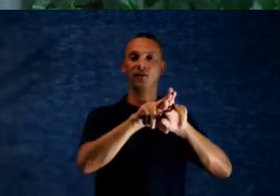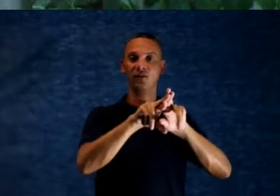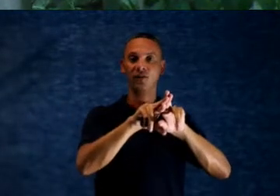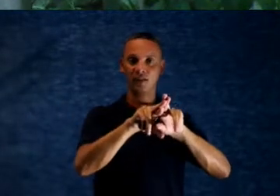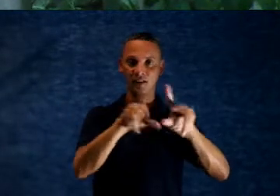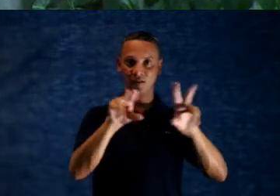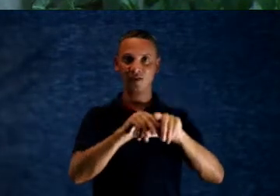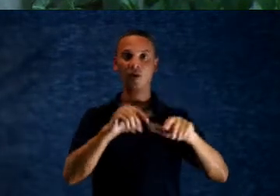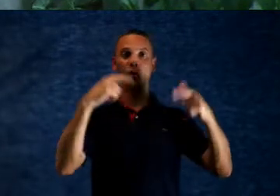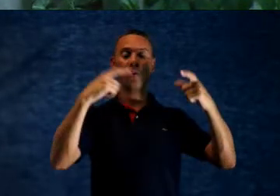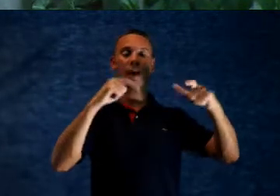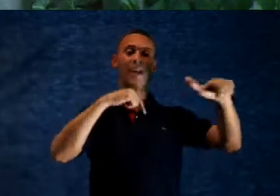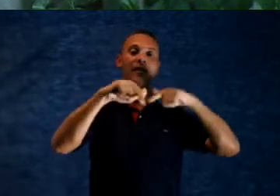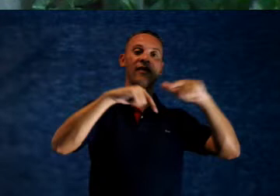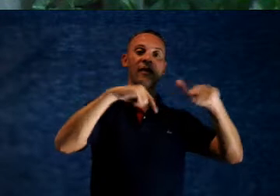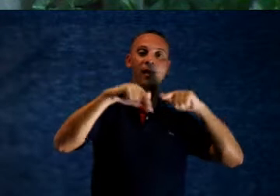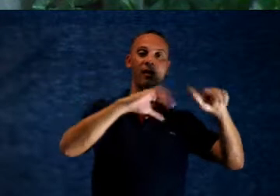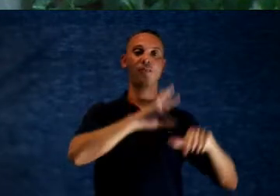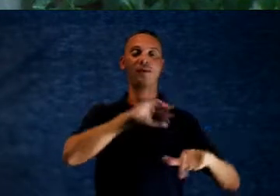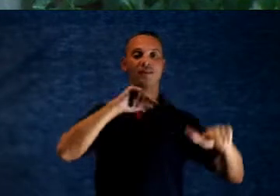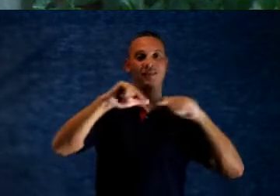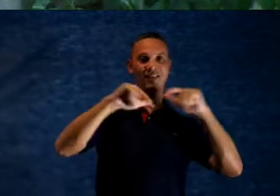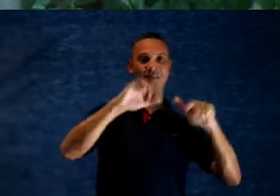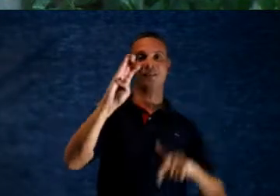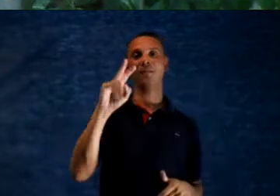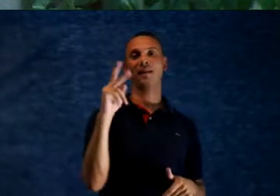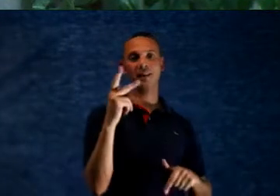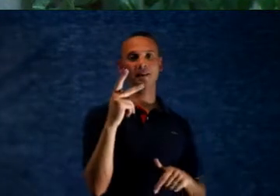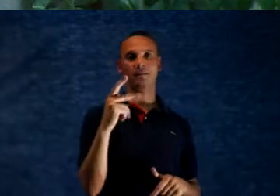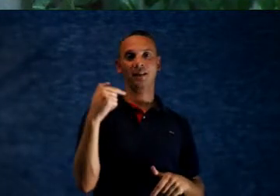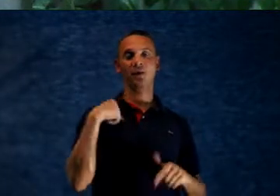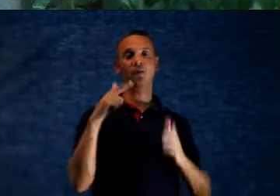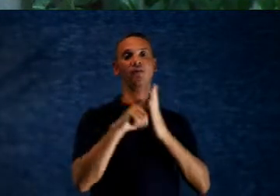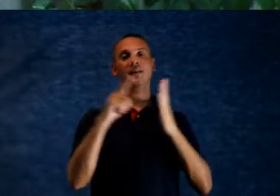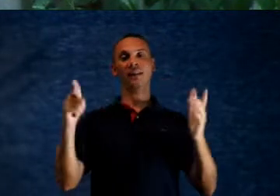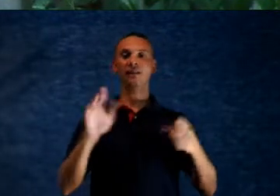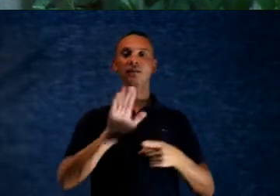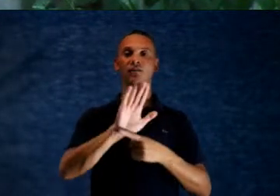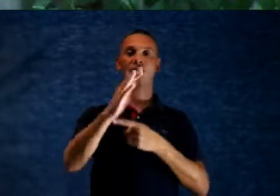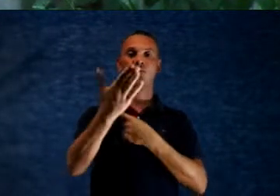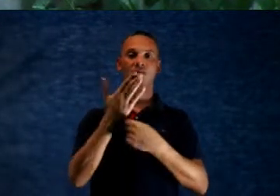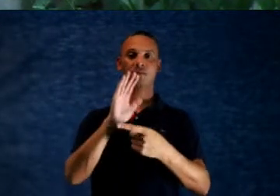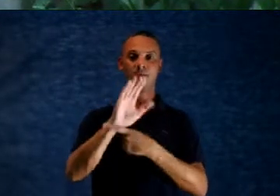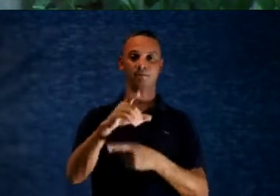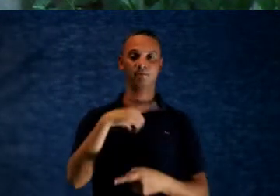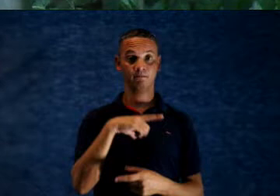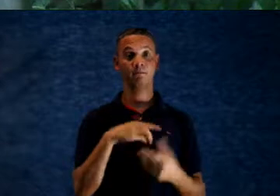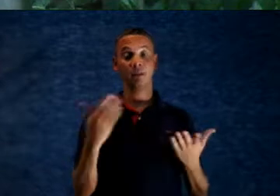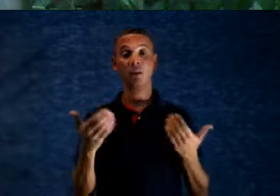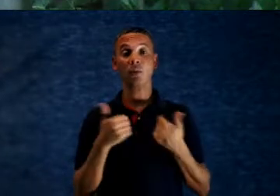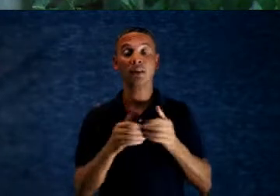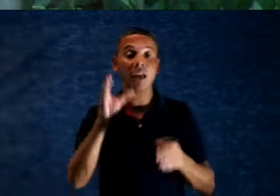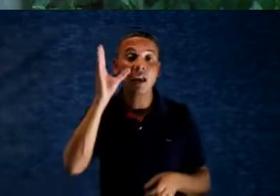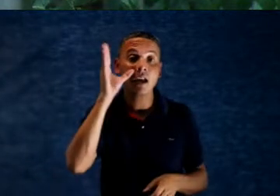portando registro na Delegacia do Trabalho de Belo Horizonte de jornalista colaboradora. Desde